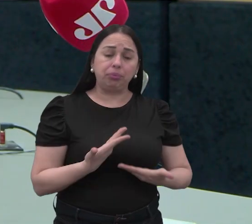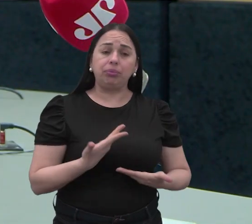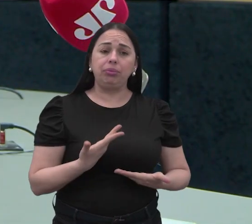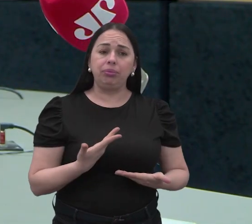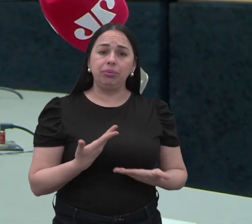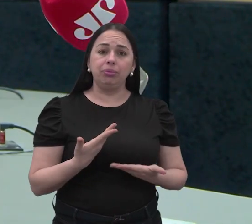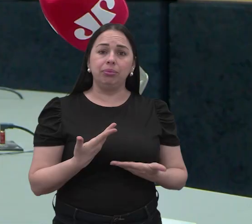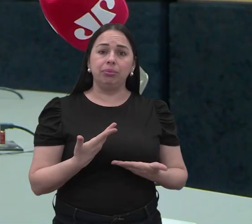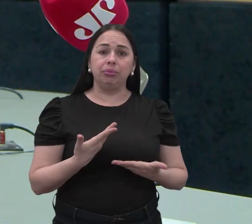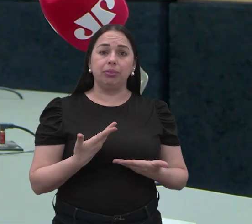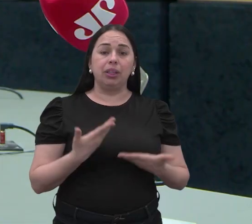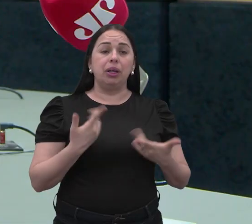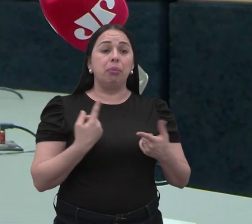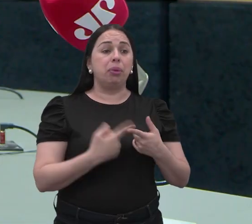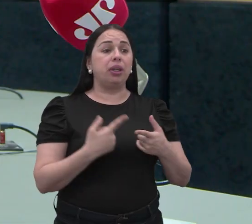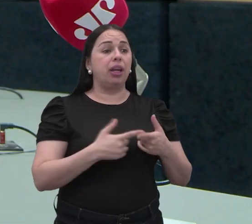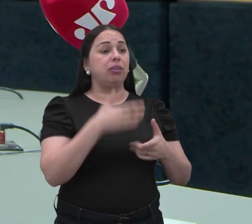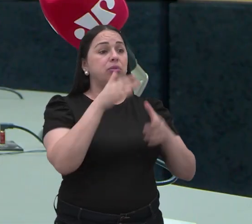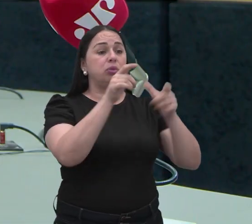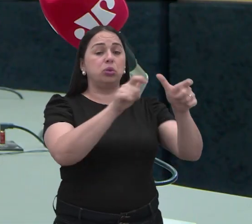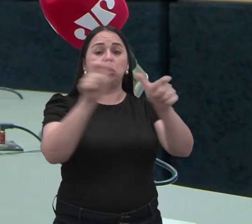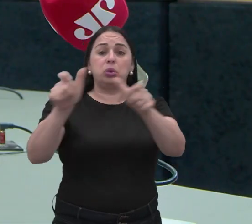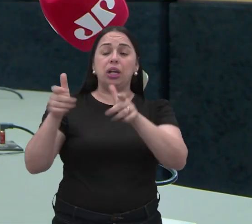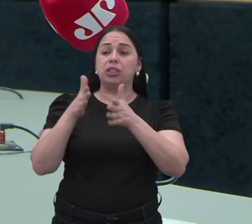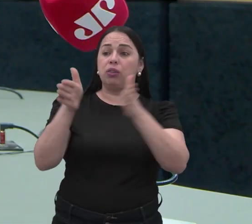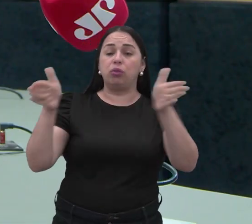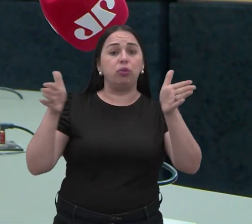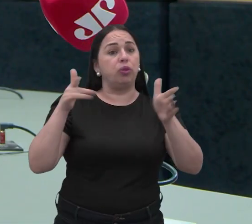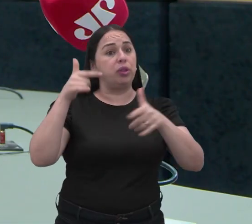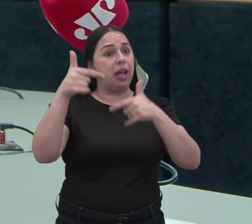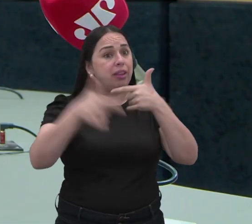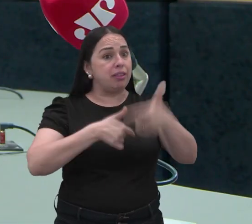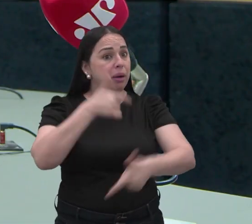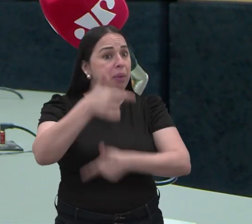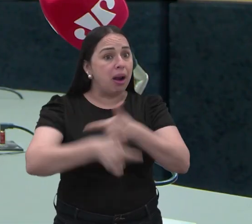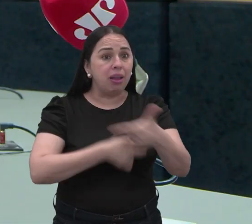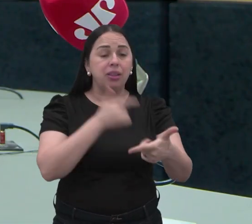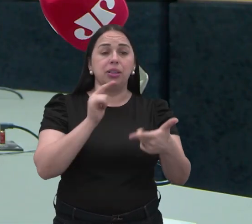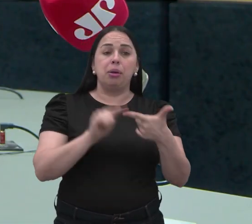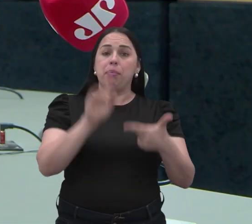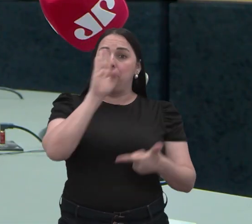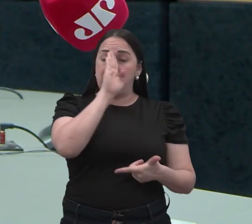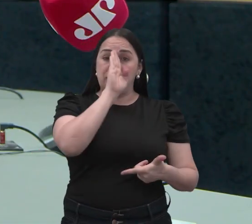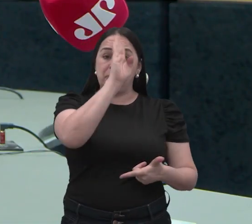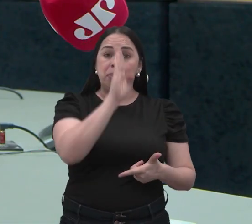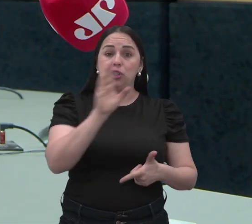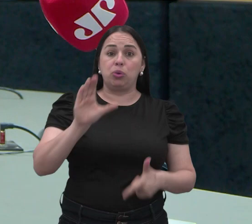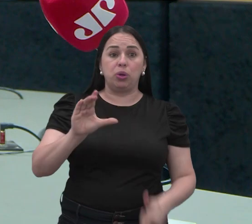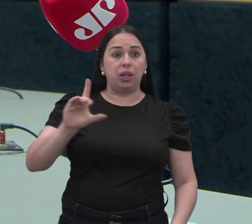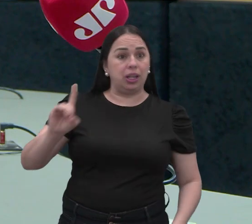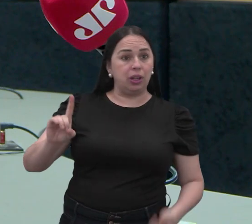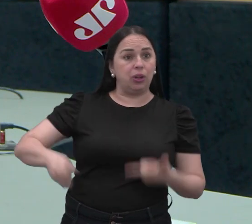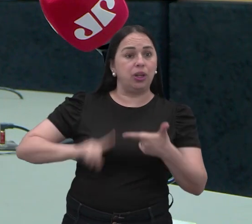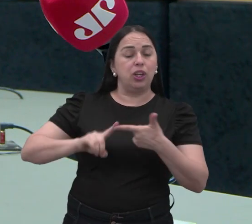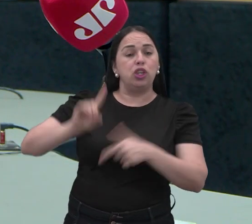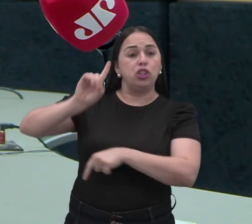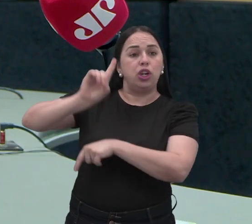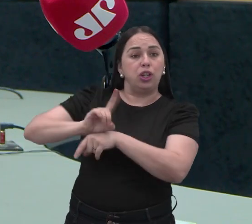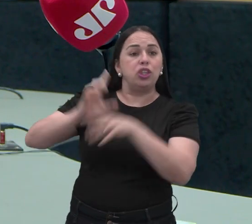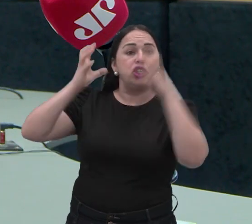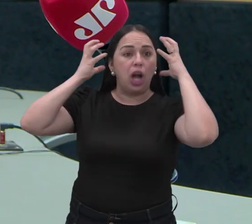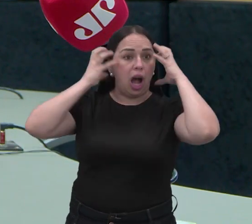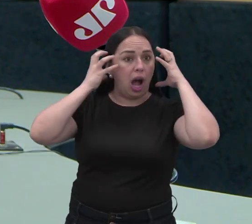honra, os lugares pelos quais eu passei, as rádios que eu trabalhei, principalmente os coordenadores e diretores que eu